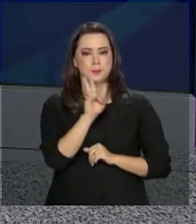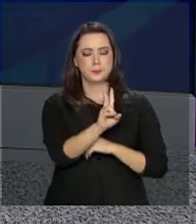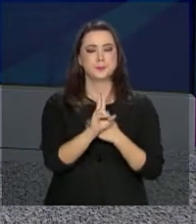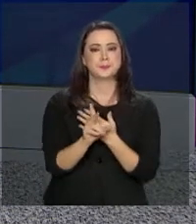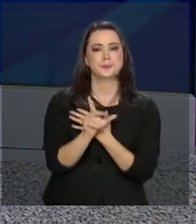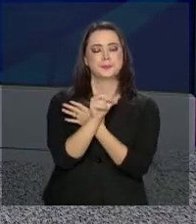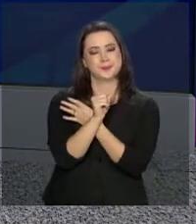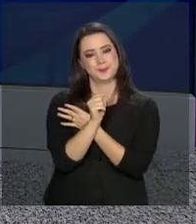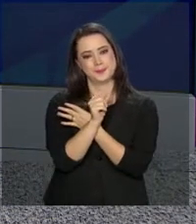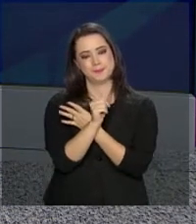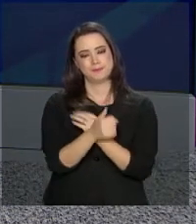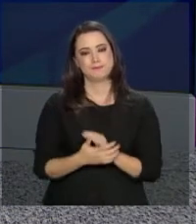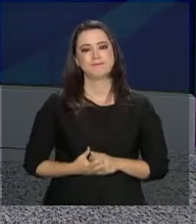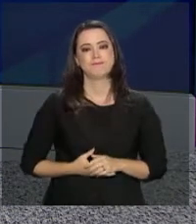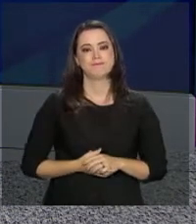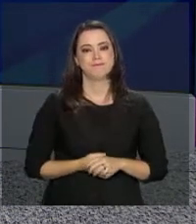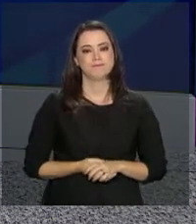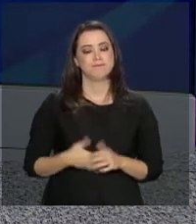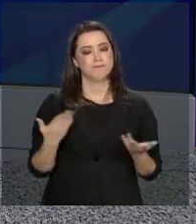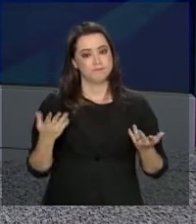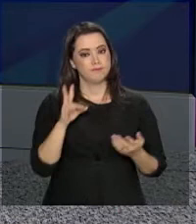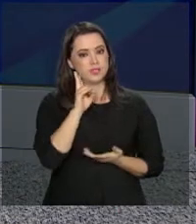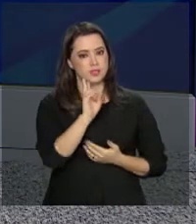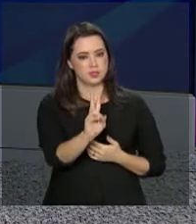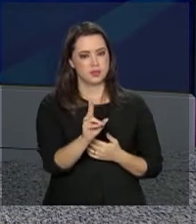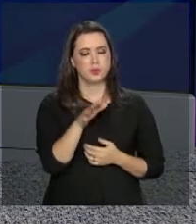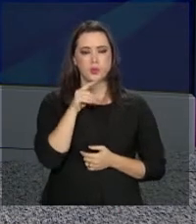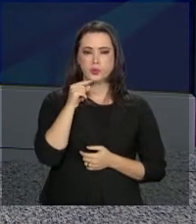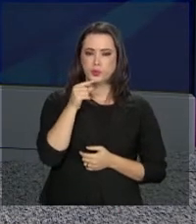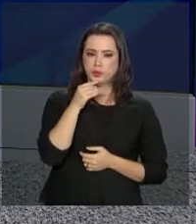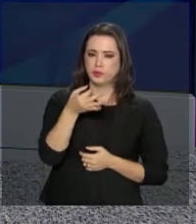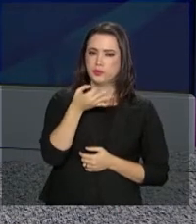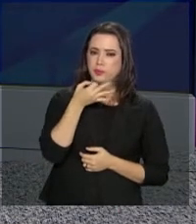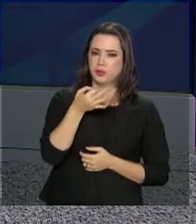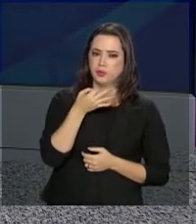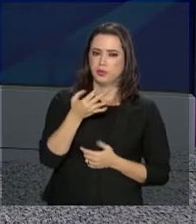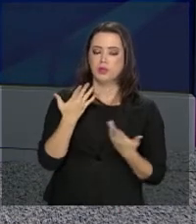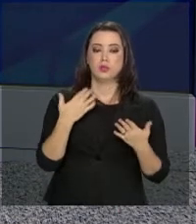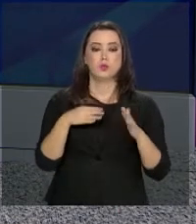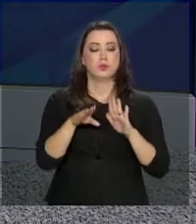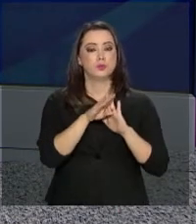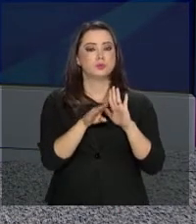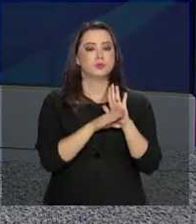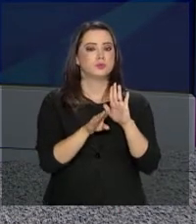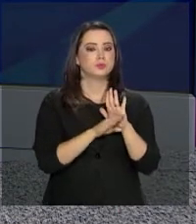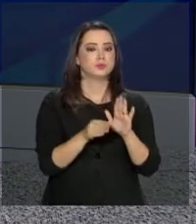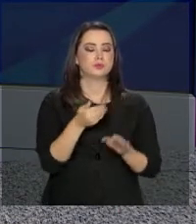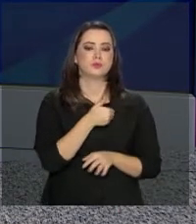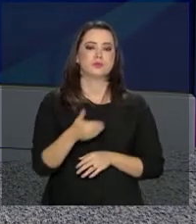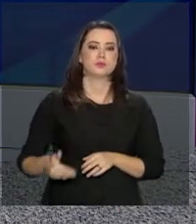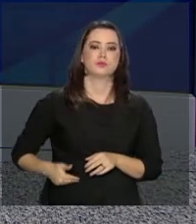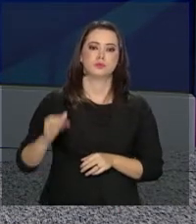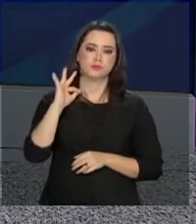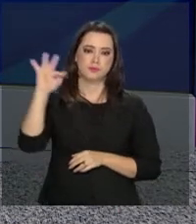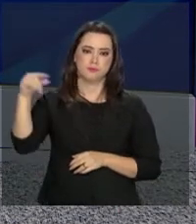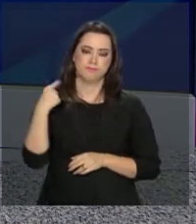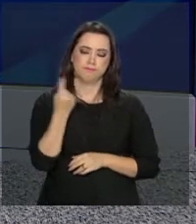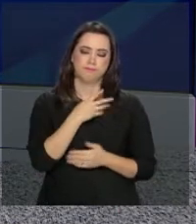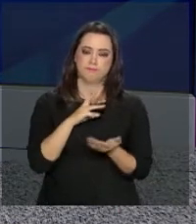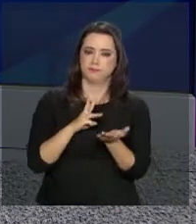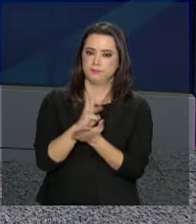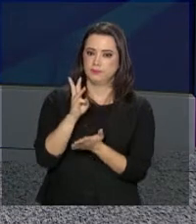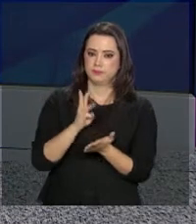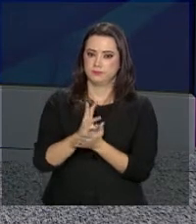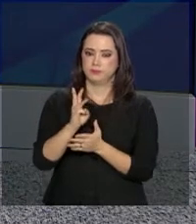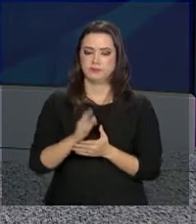acesse também o nosso perfil no twitter e você pode ainda mandar sugestões de reportagens dúvidas sobre programas e ações do governo federal para